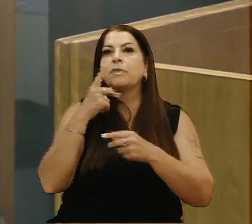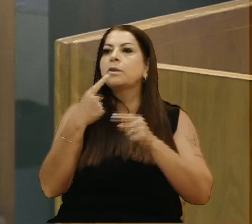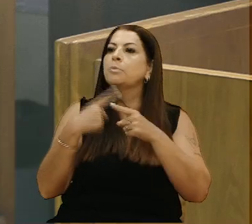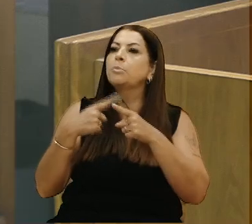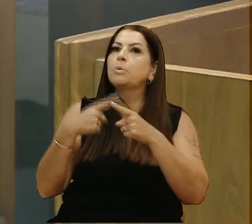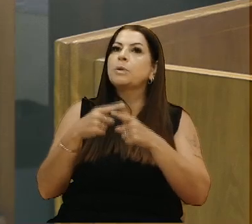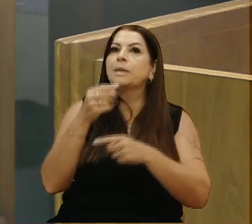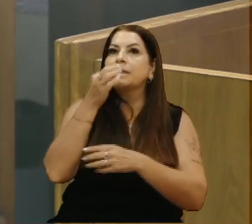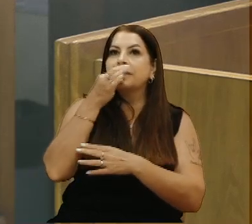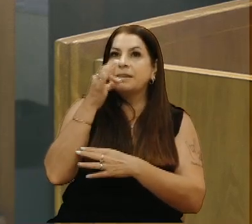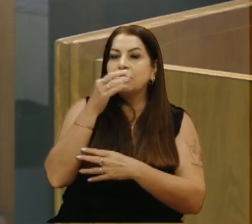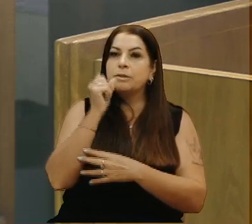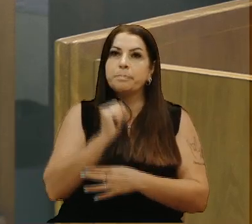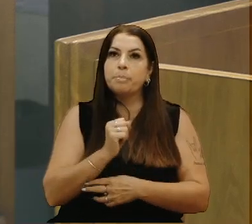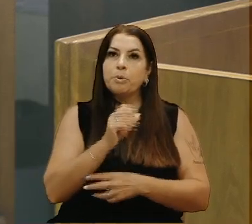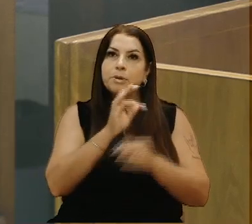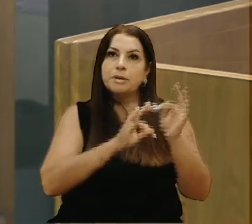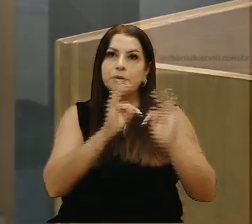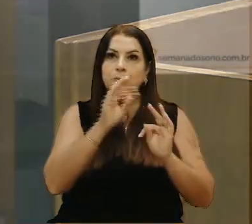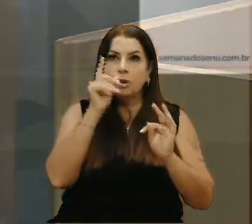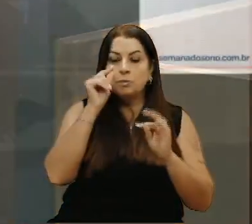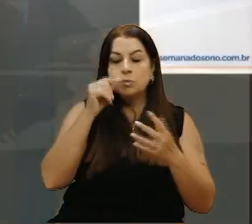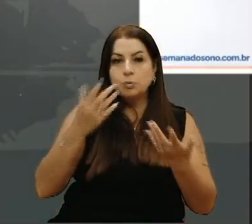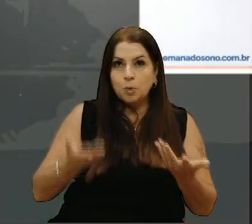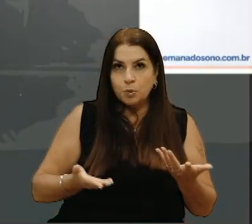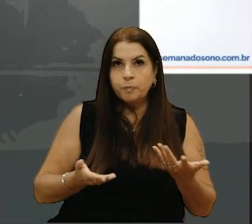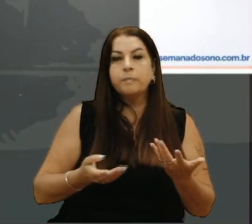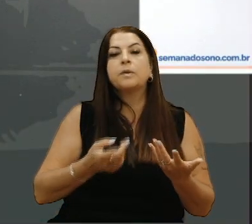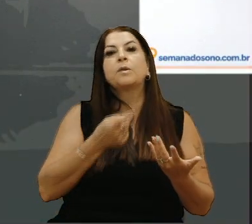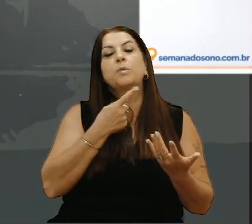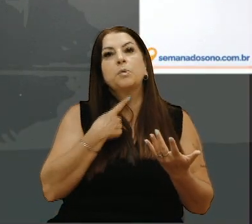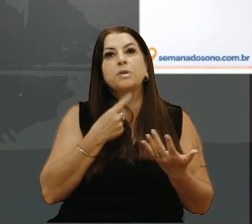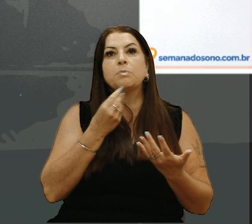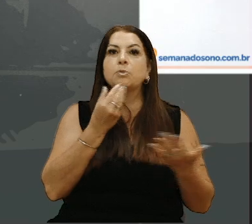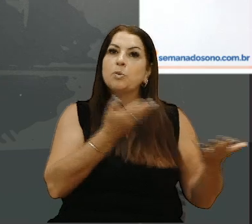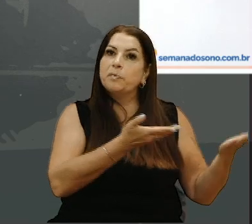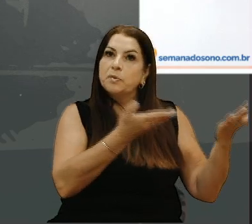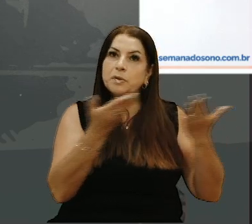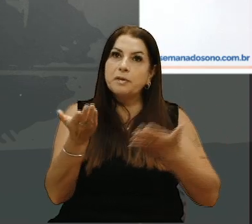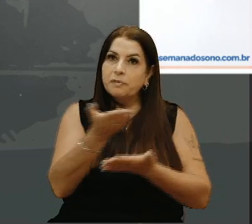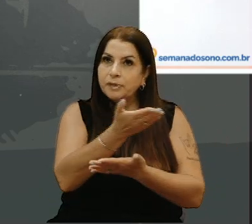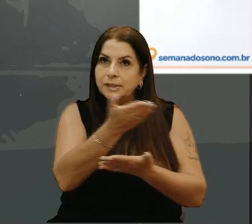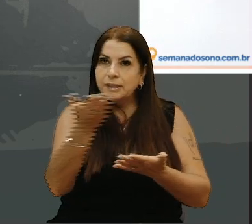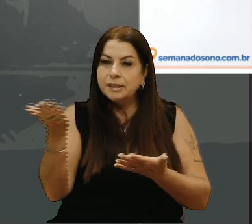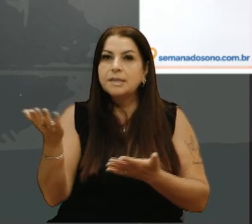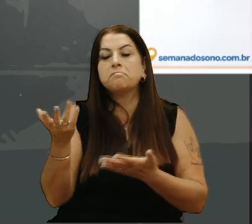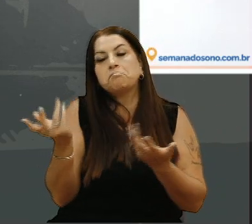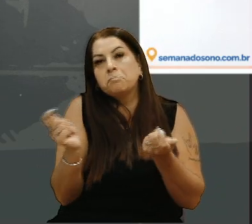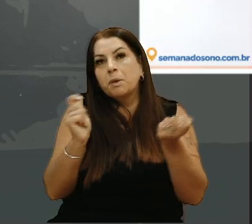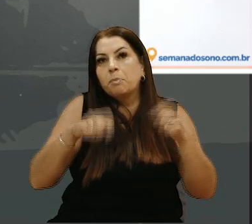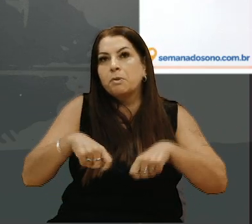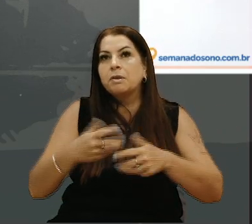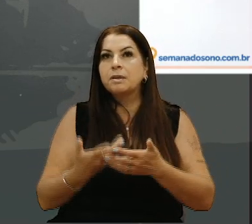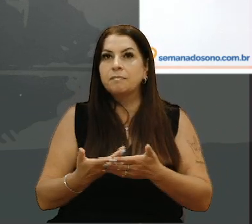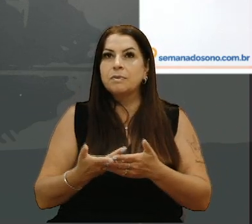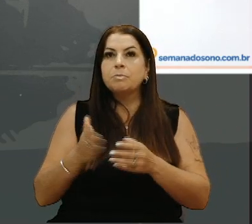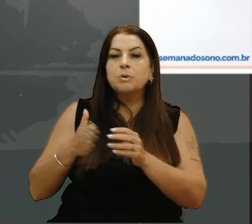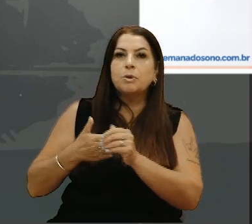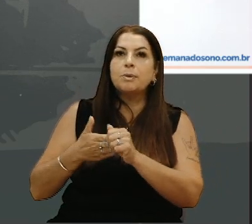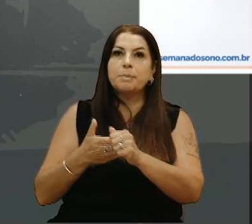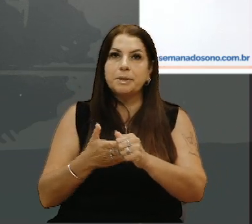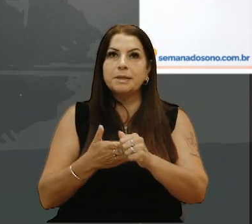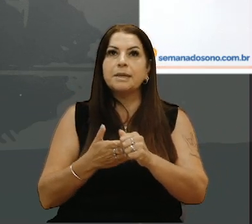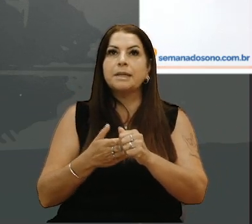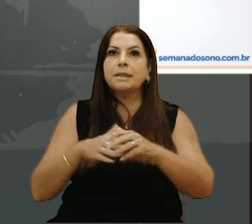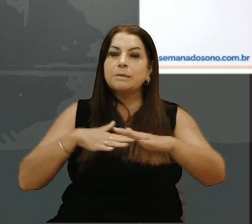um dentista pode tratar sono. Então, eu gostaria muito de convidar vocês, que na medida do possível pudessem acompanhar